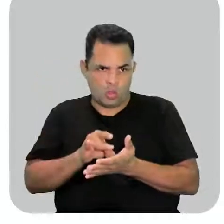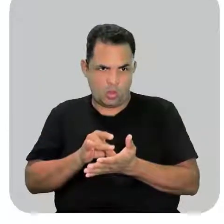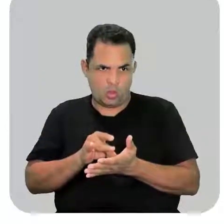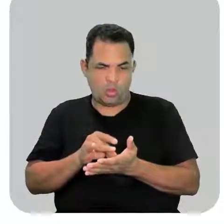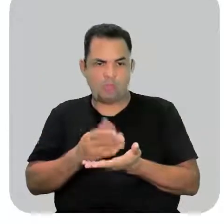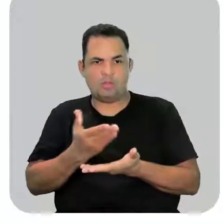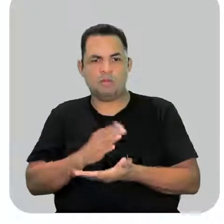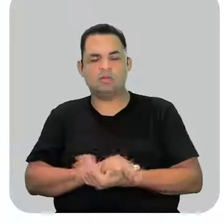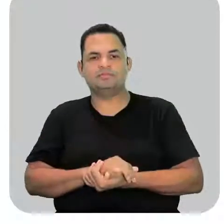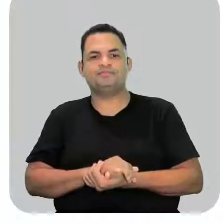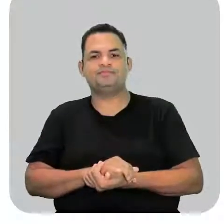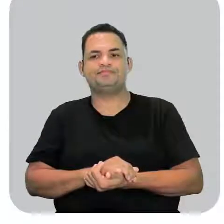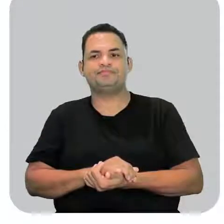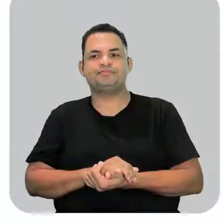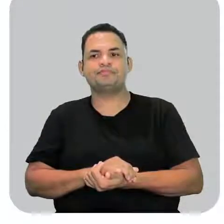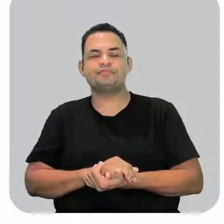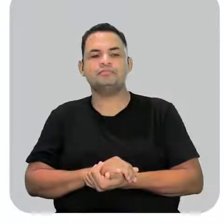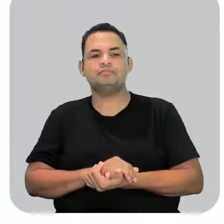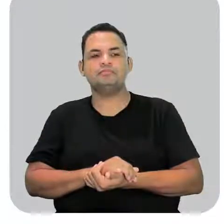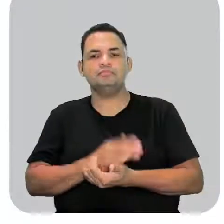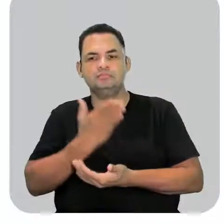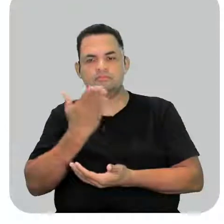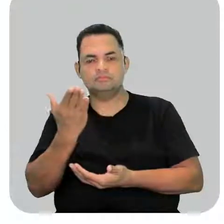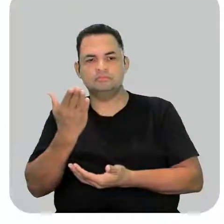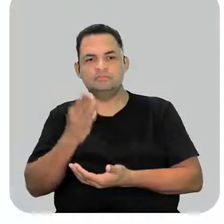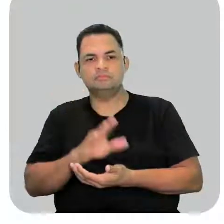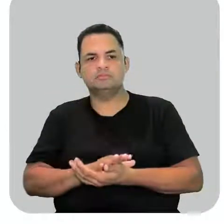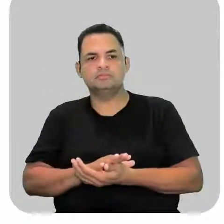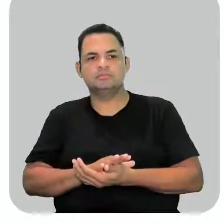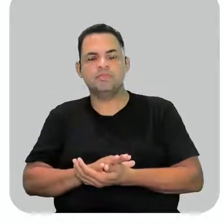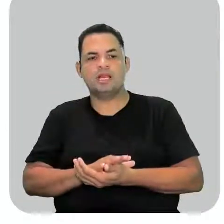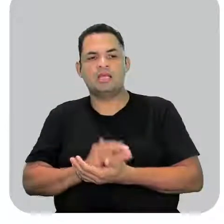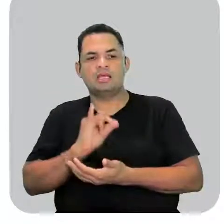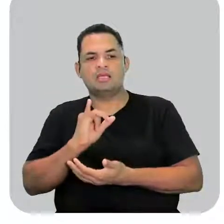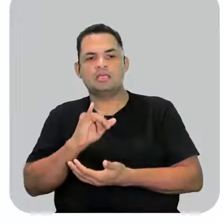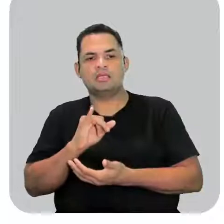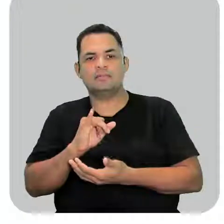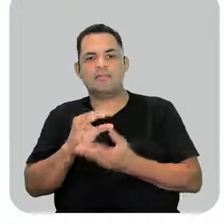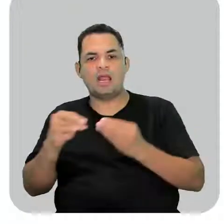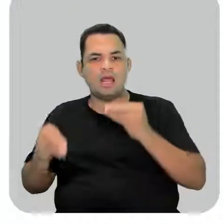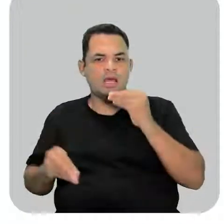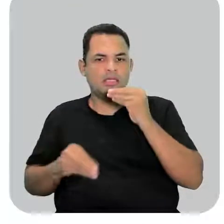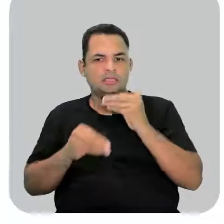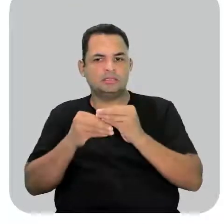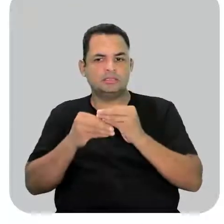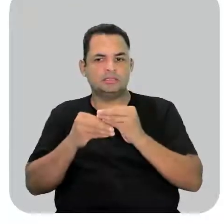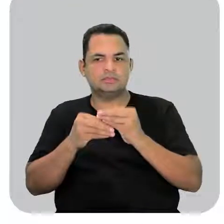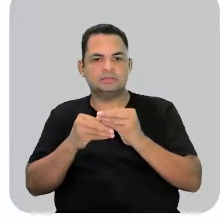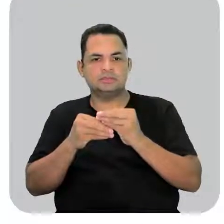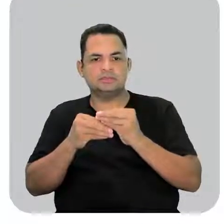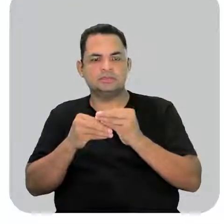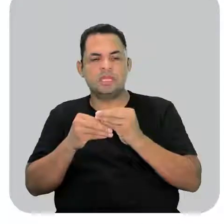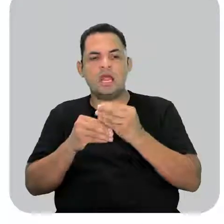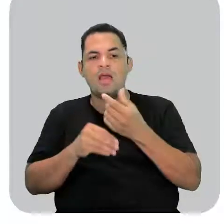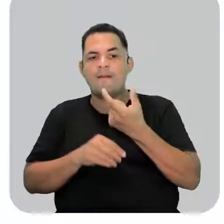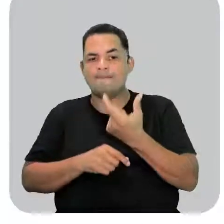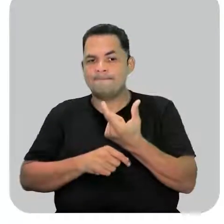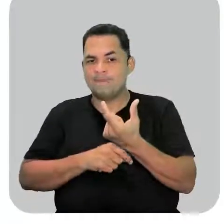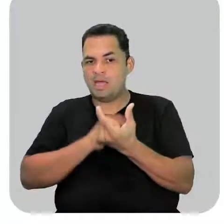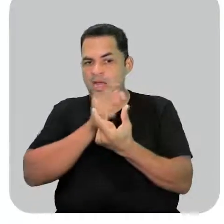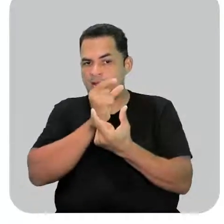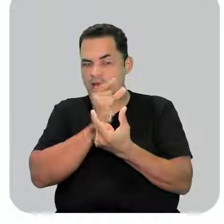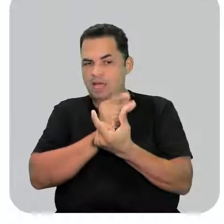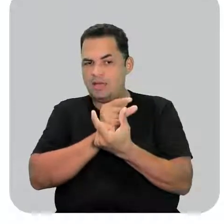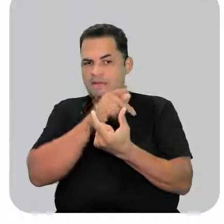oficial dos nitros compostos é dada pela adição do prefixo nitro